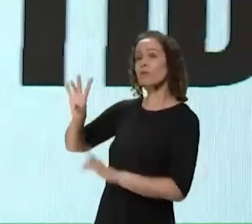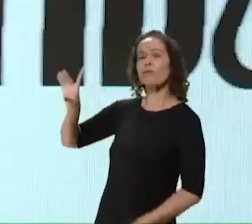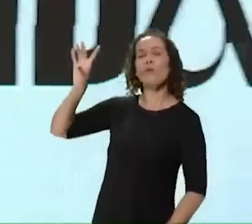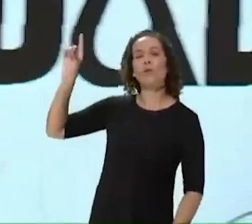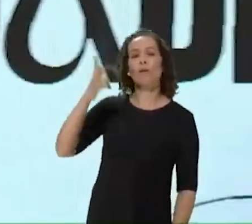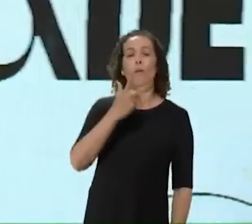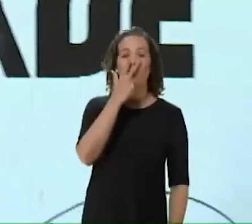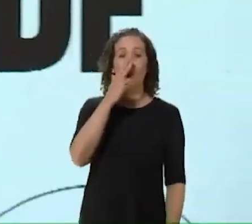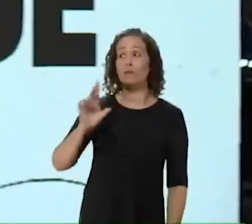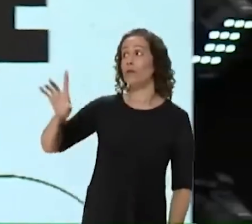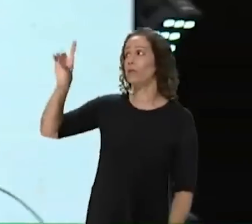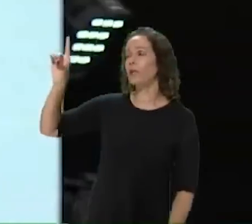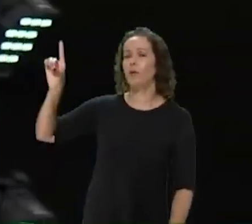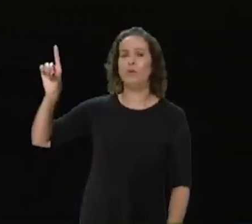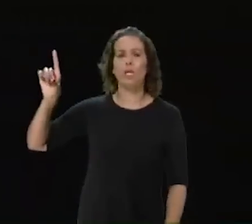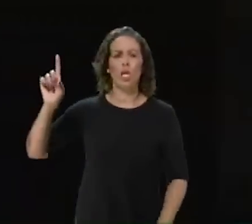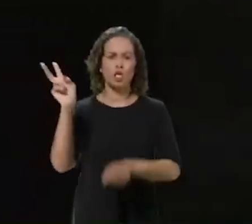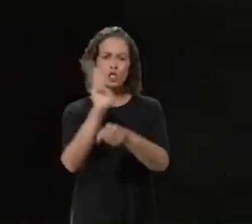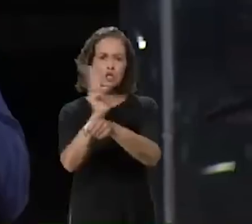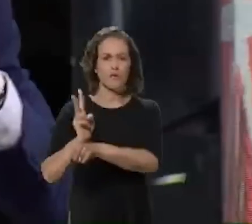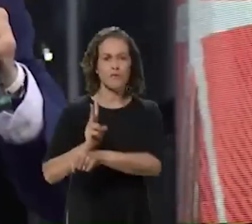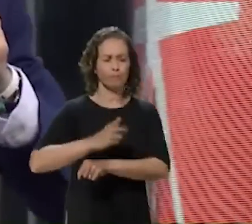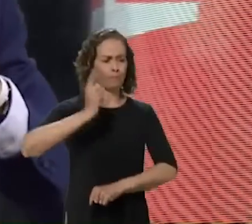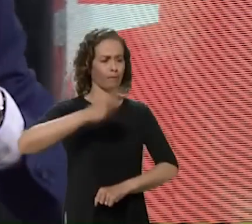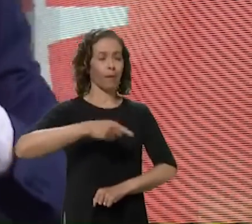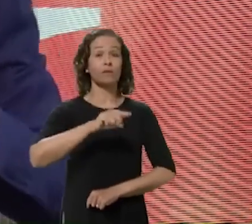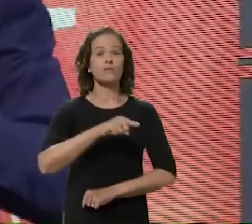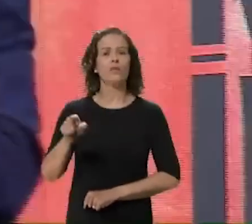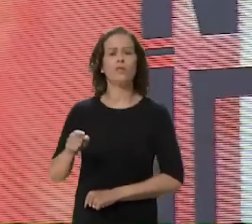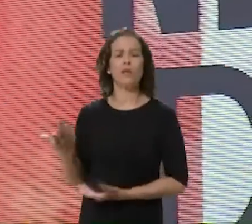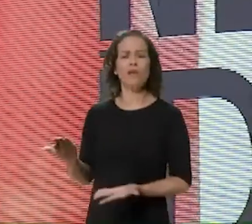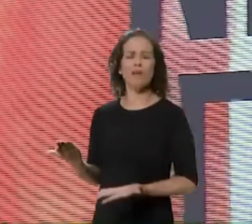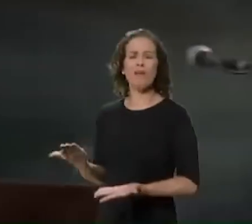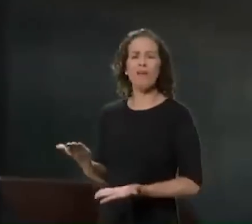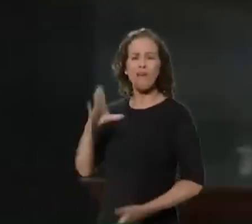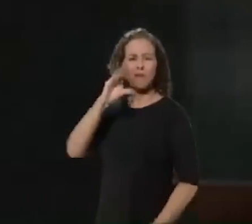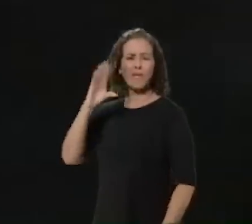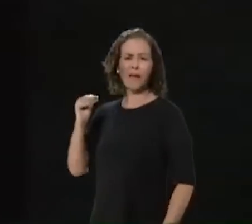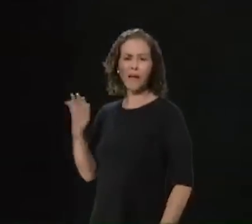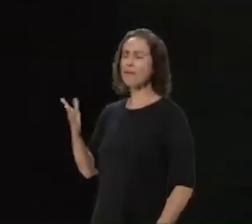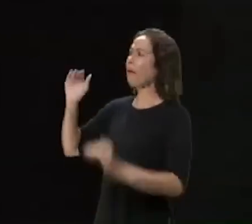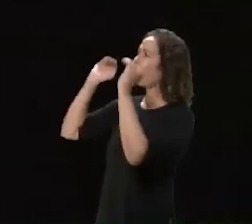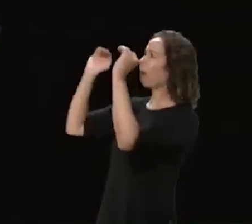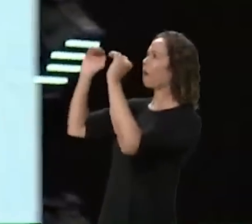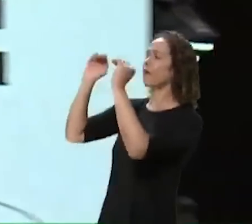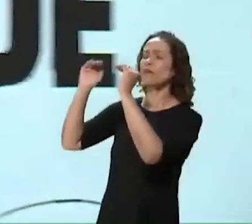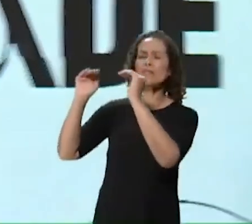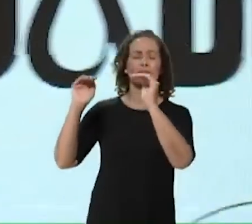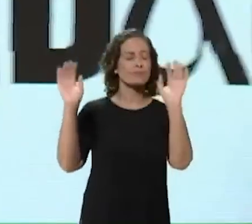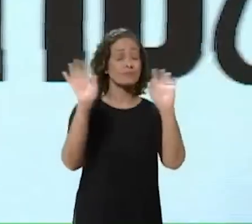e empregado. Nossa, eu tenho que bater a cota dele, que se ele não ficar bem comigo, eu tô lascado, eu tenho